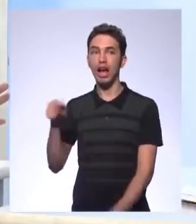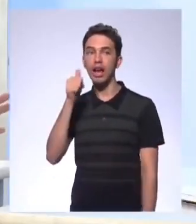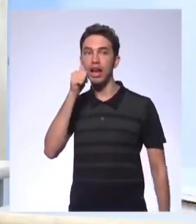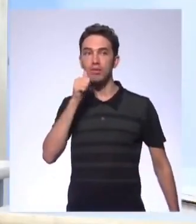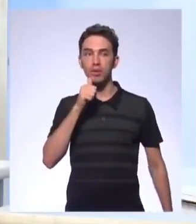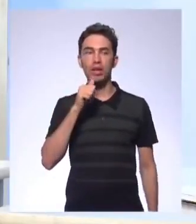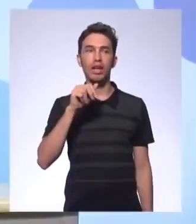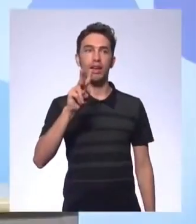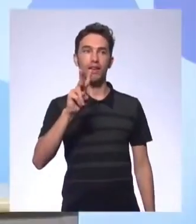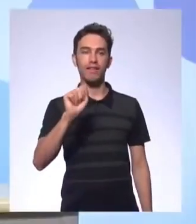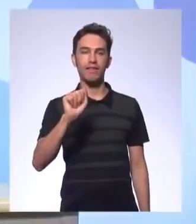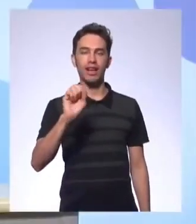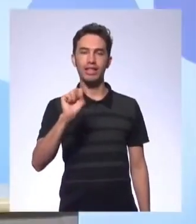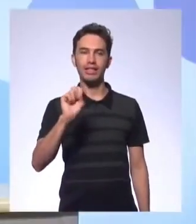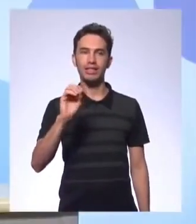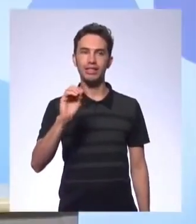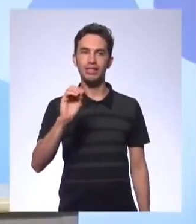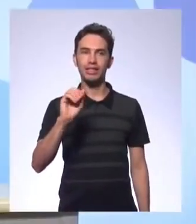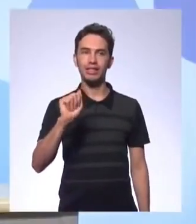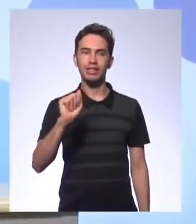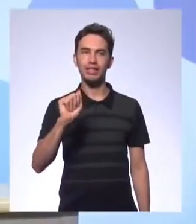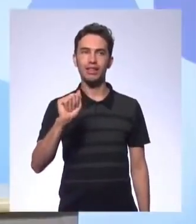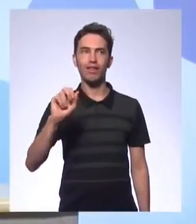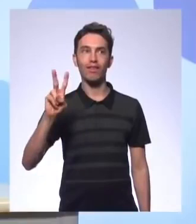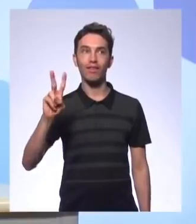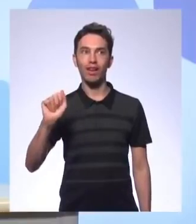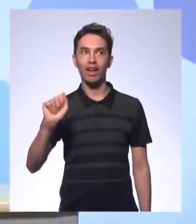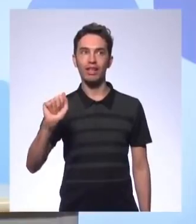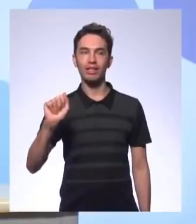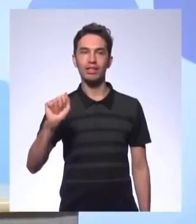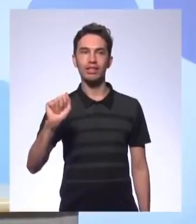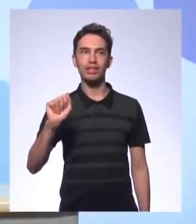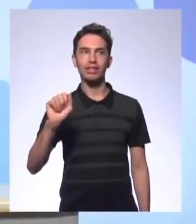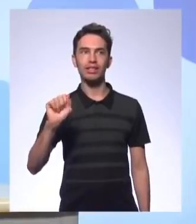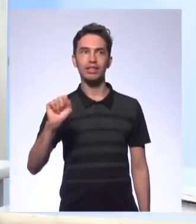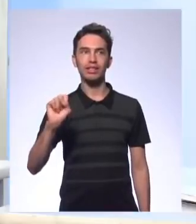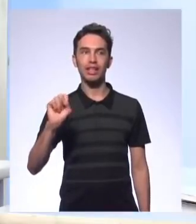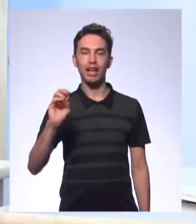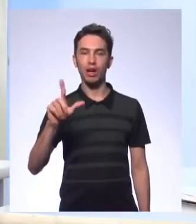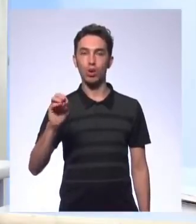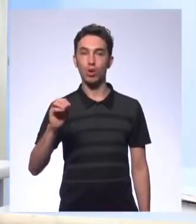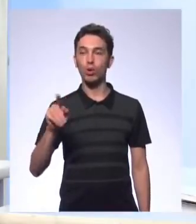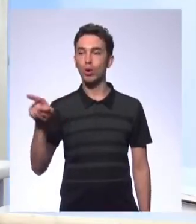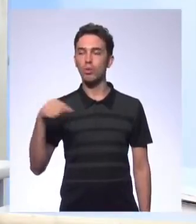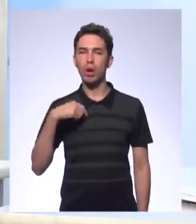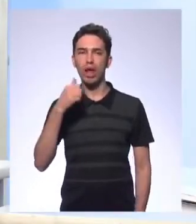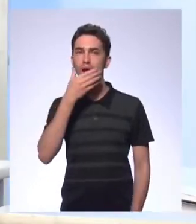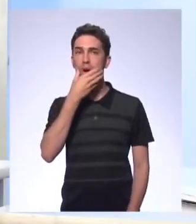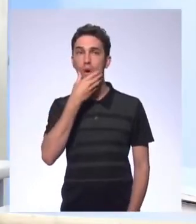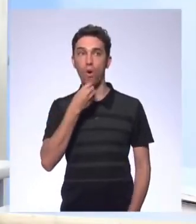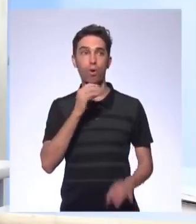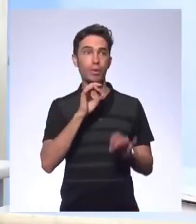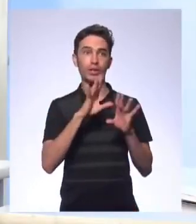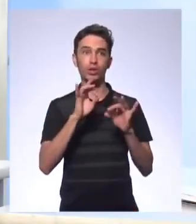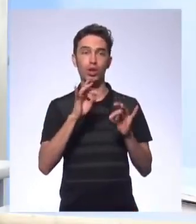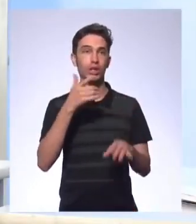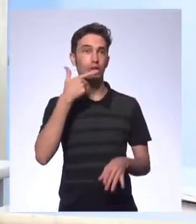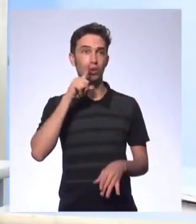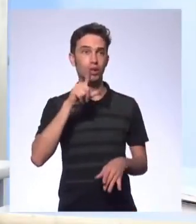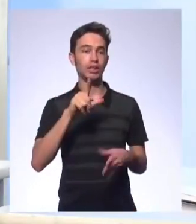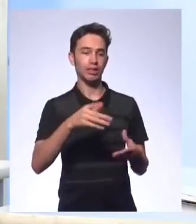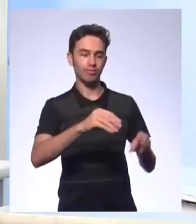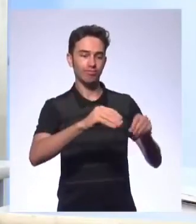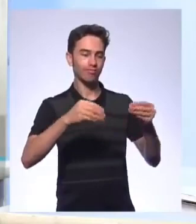não ganhavam terra, era só homem, tá bom? Então, nós somos aqui, você é um vassalo e eu sou uma suzerana, ok? Ok. Uma suzerana. E